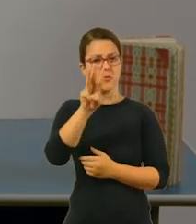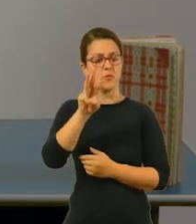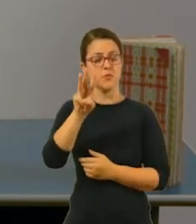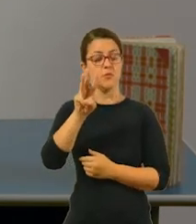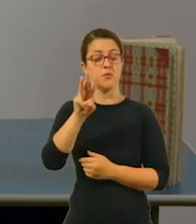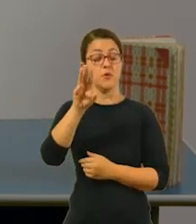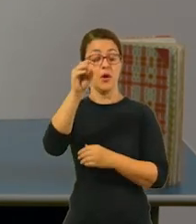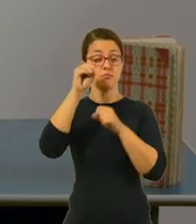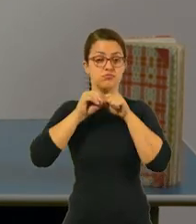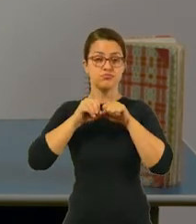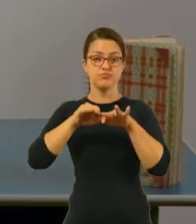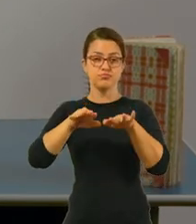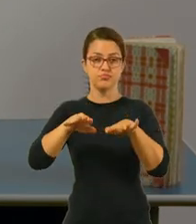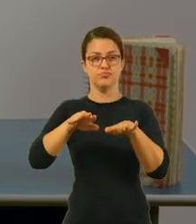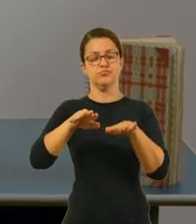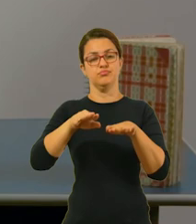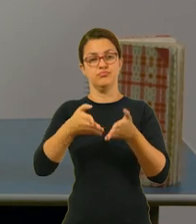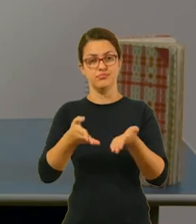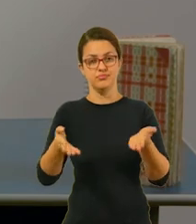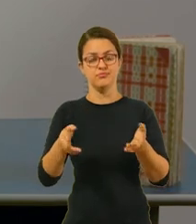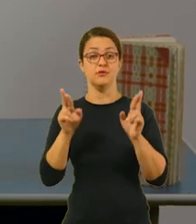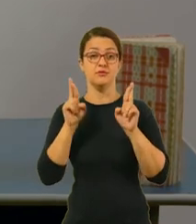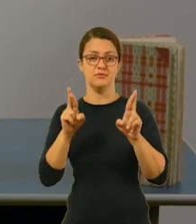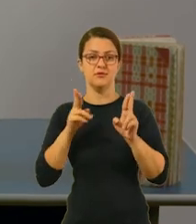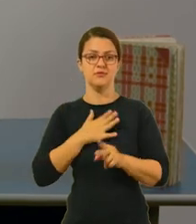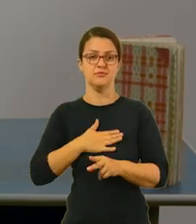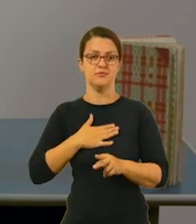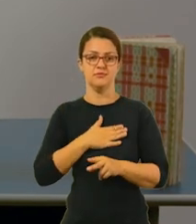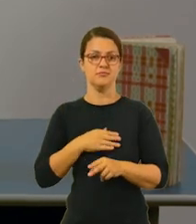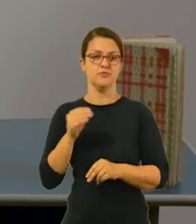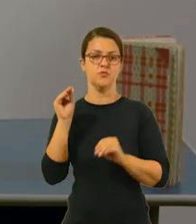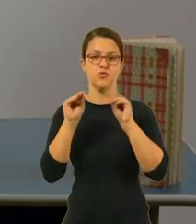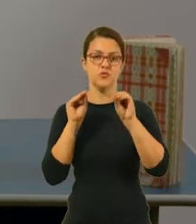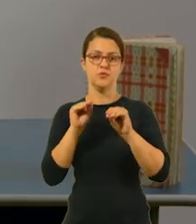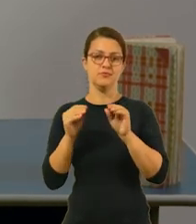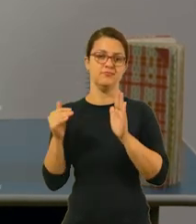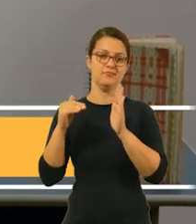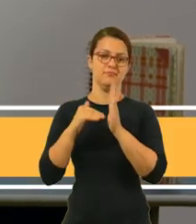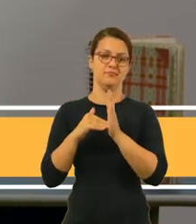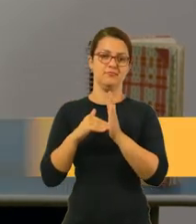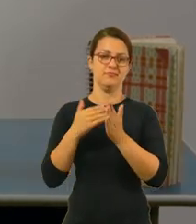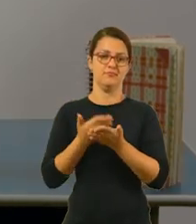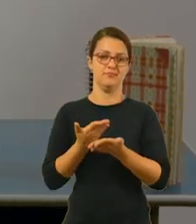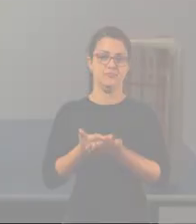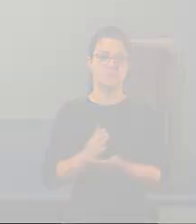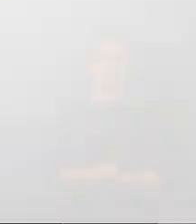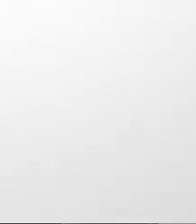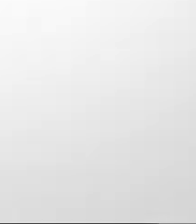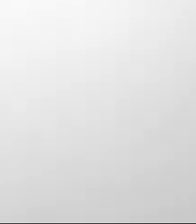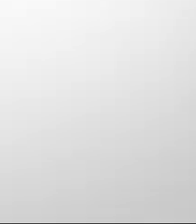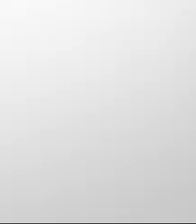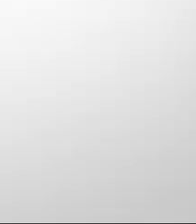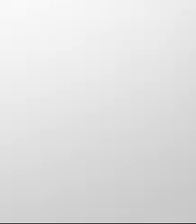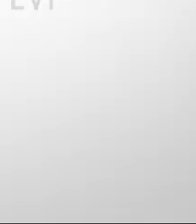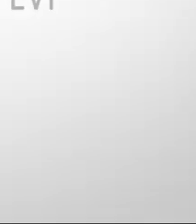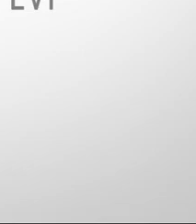seus amigos esse link que está aqui no seu vídeo, tá bom? Espero que tenham gostado. Um grande beijo e até mais!